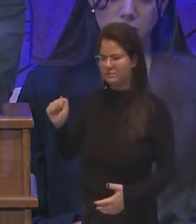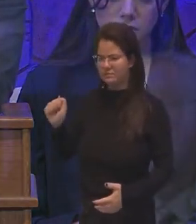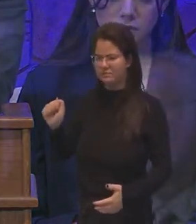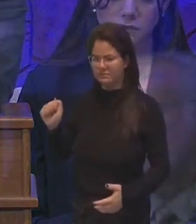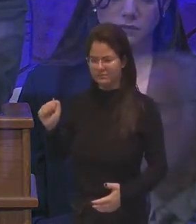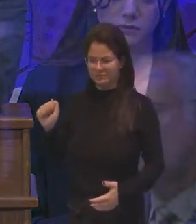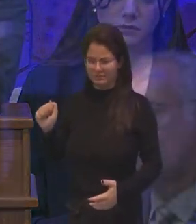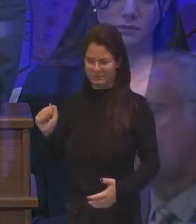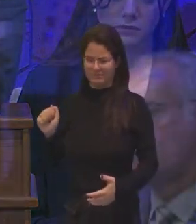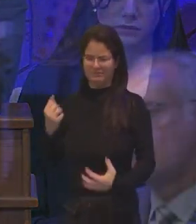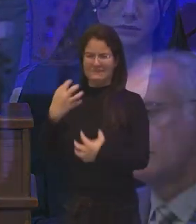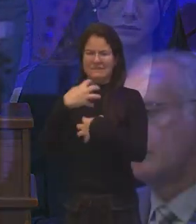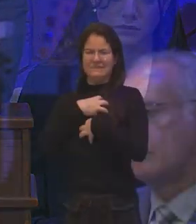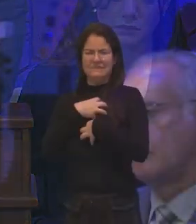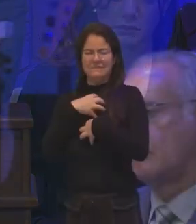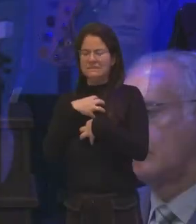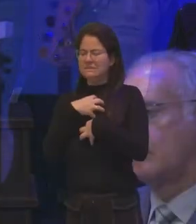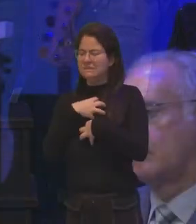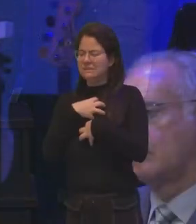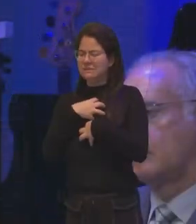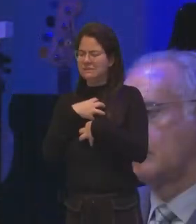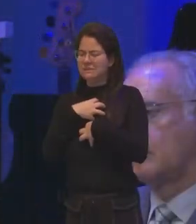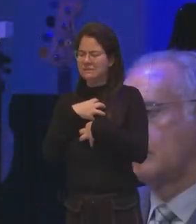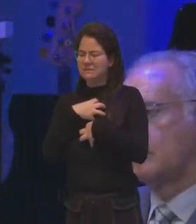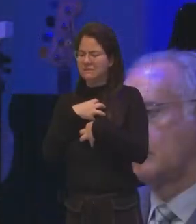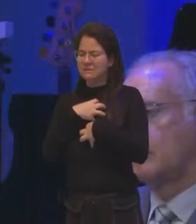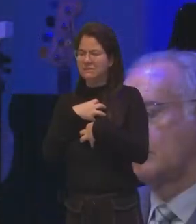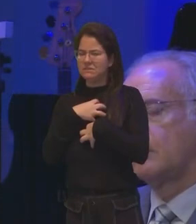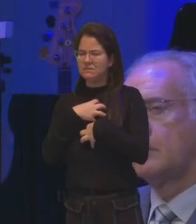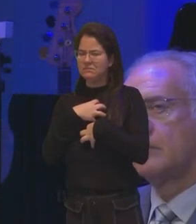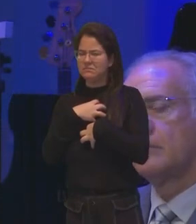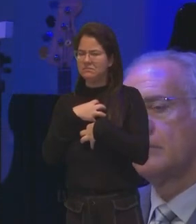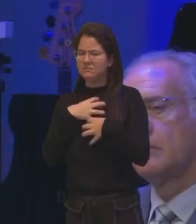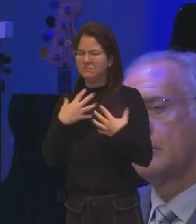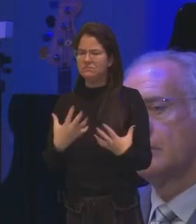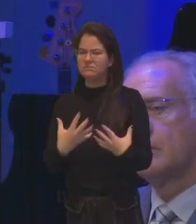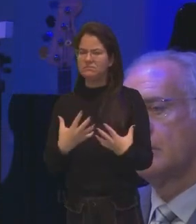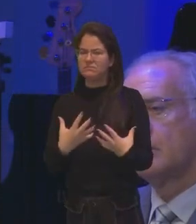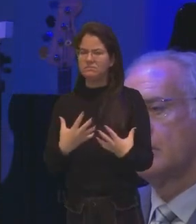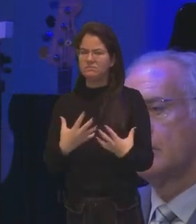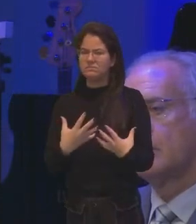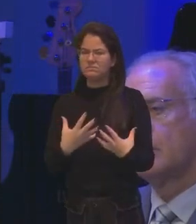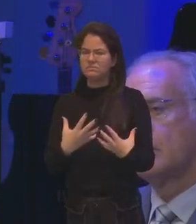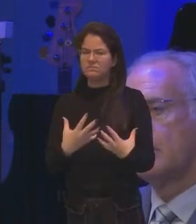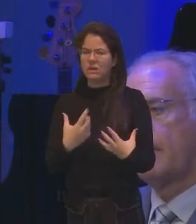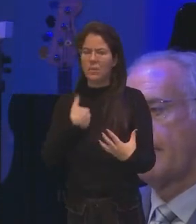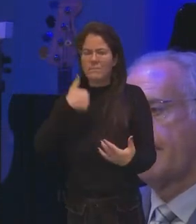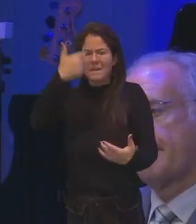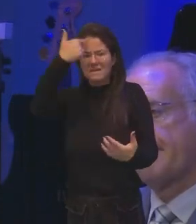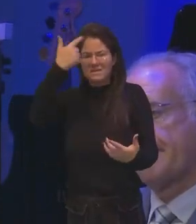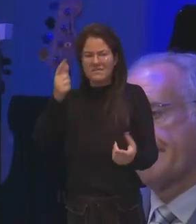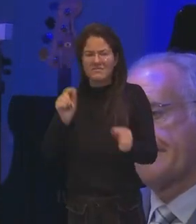veio no meu coração o seguinte sentimento: e você, como servo de Deus, o que fará por este povo?